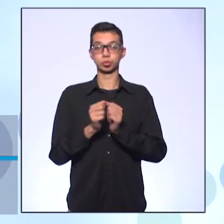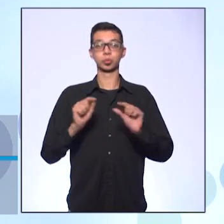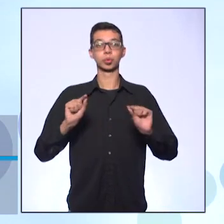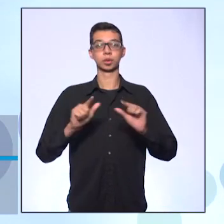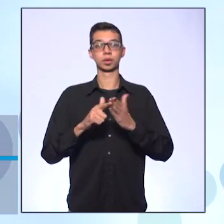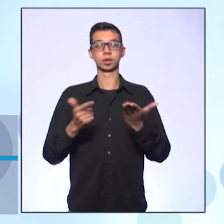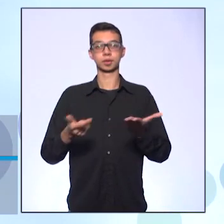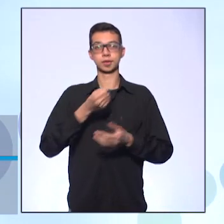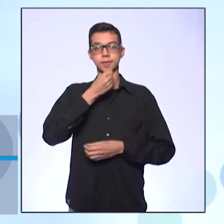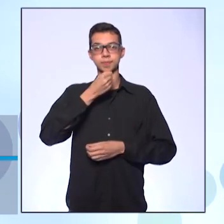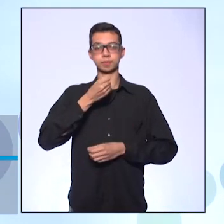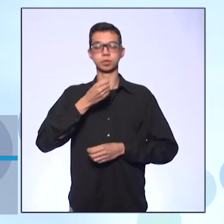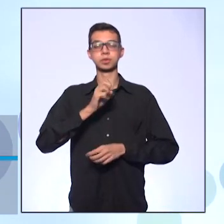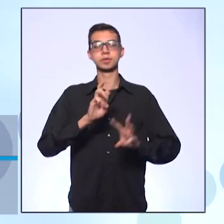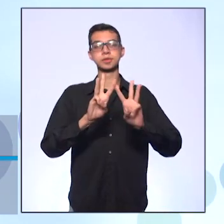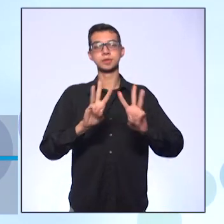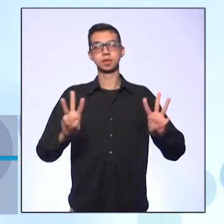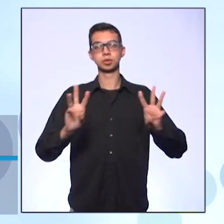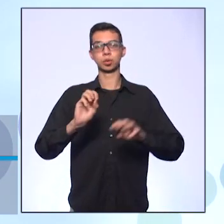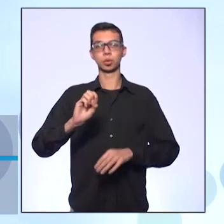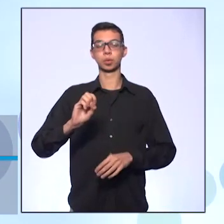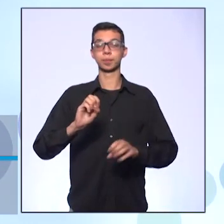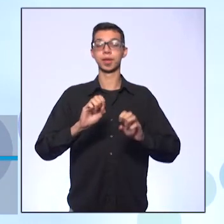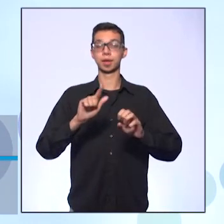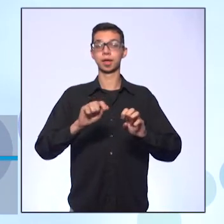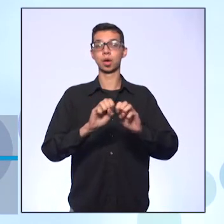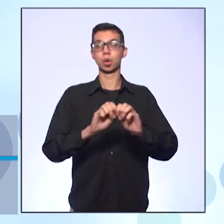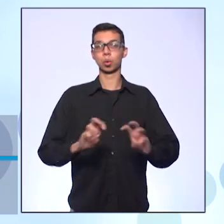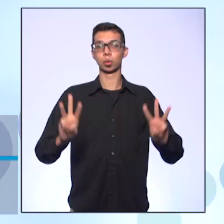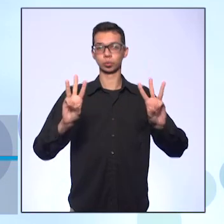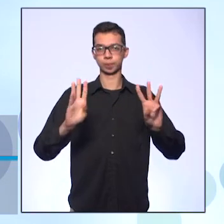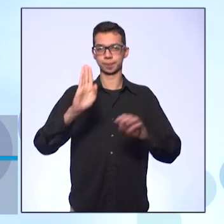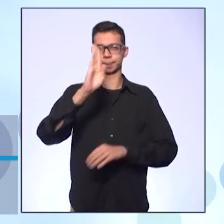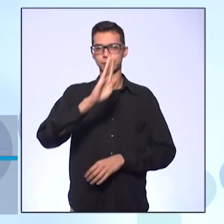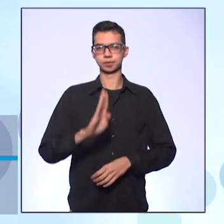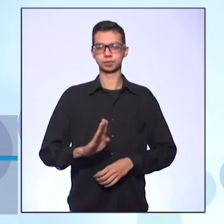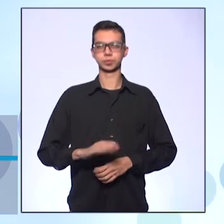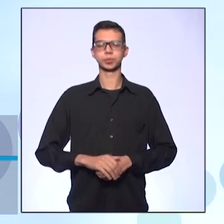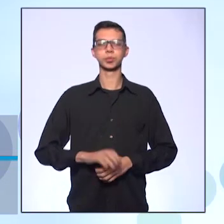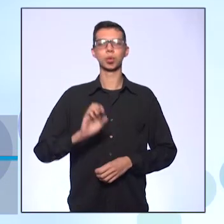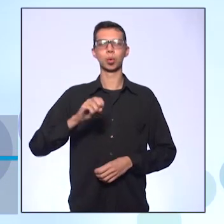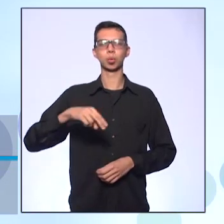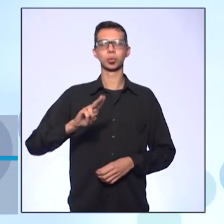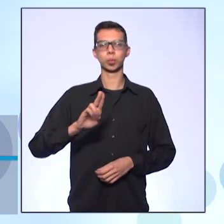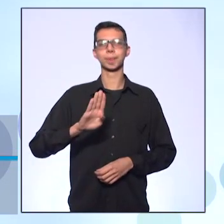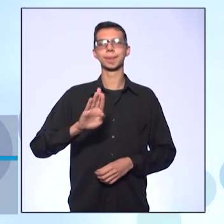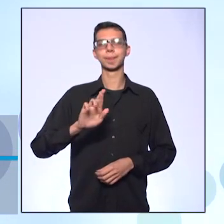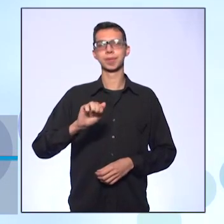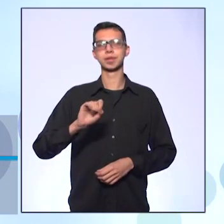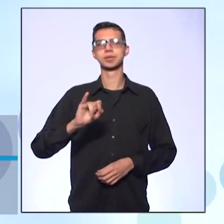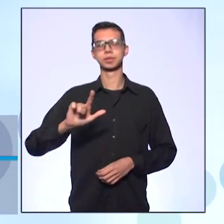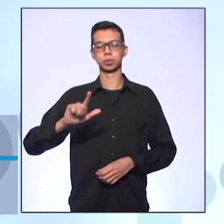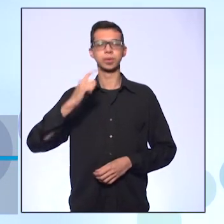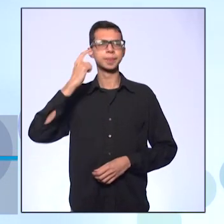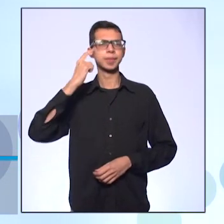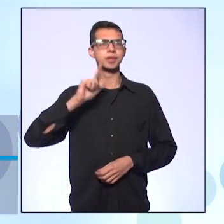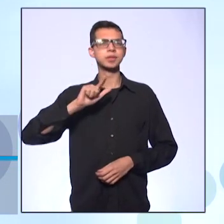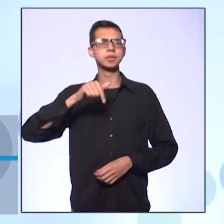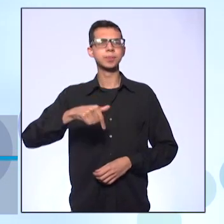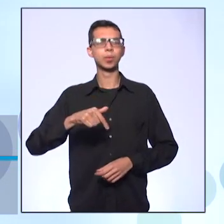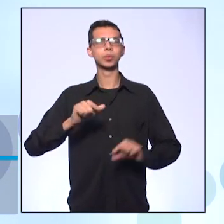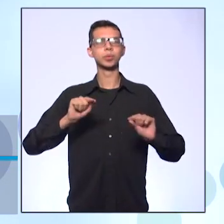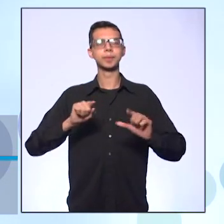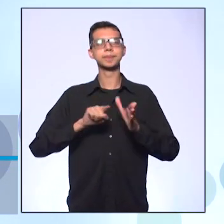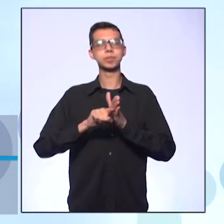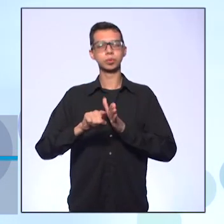reportagem do site da ONU Brasil. E depois vamos pensar nessa mesma pergunta que fizemos